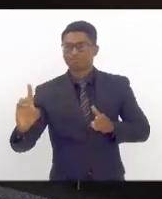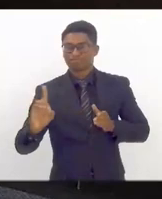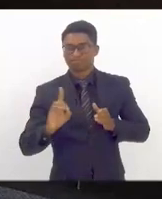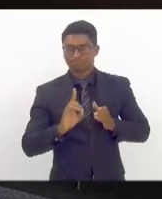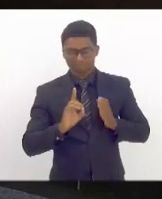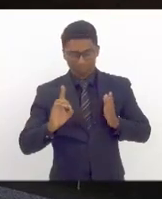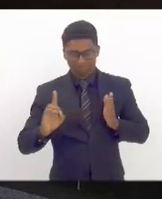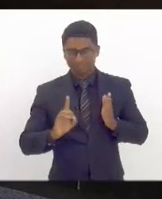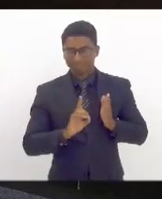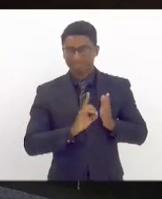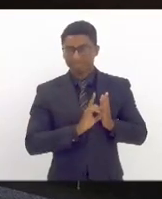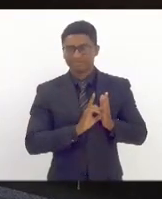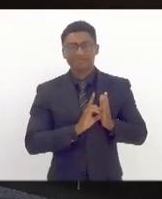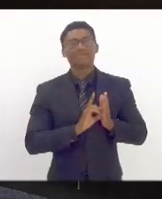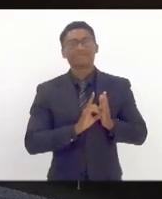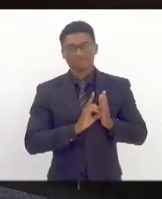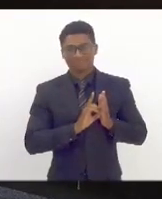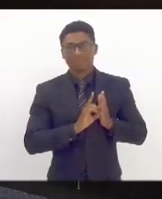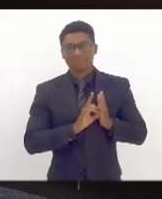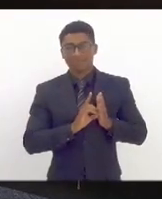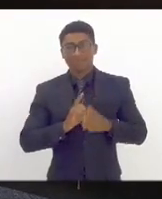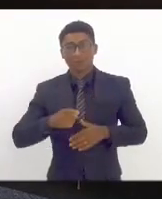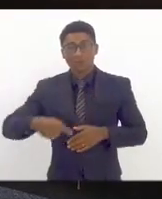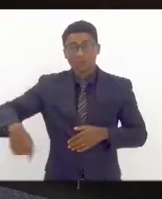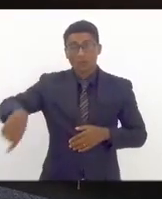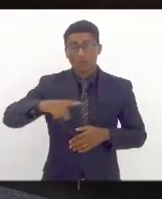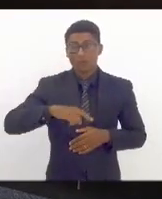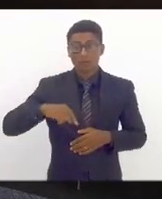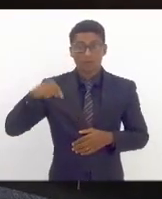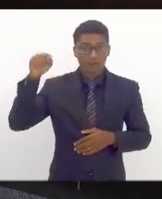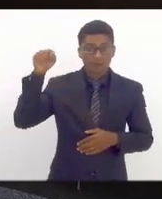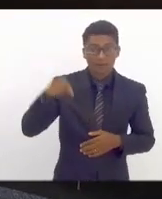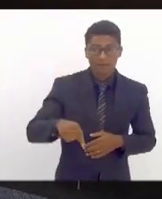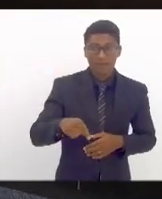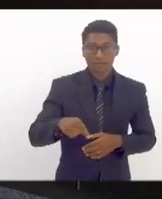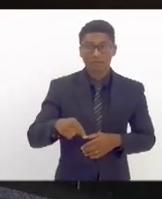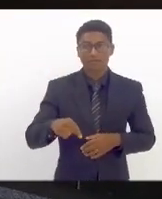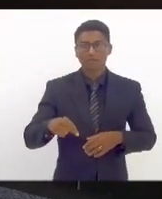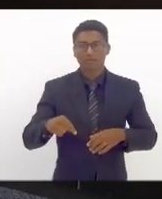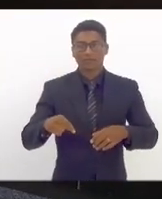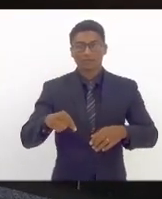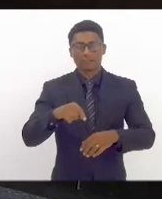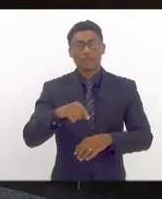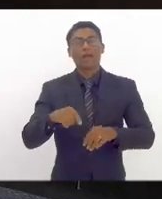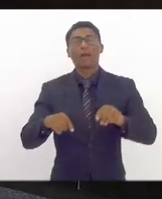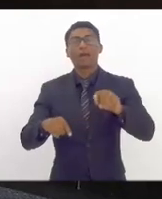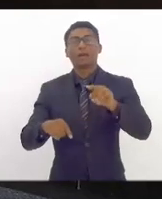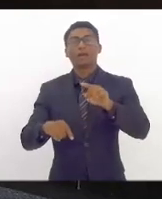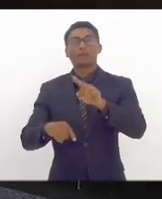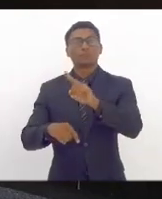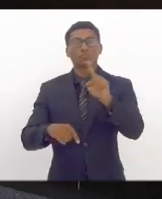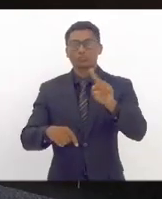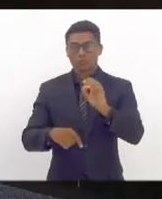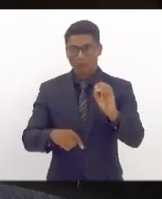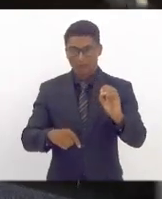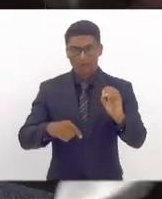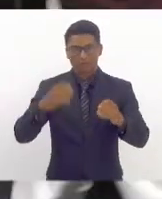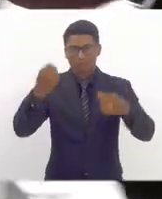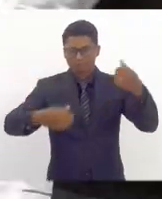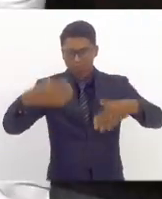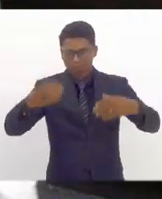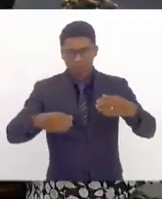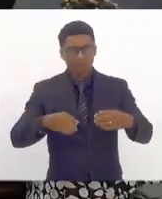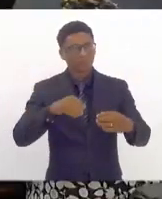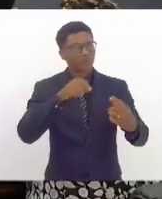pessoa que recebeu a gente quando a gente veio falar sobre Zona Oeste da Zona Oeste aqui aqui dentro alérgica e a gente trabalhou junto durante